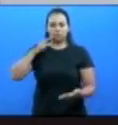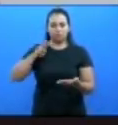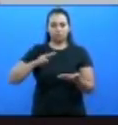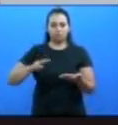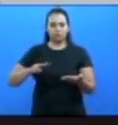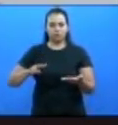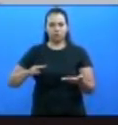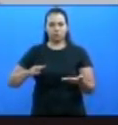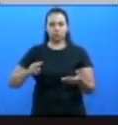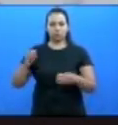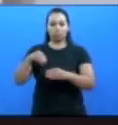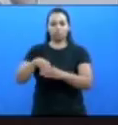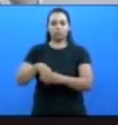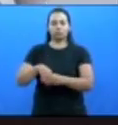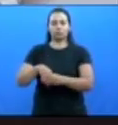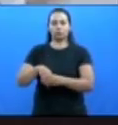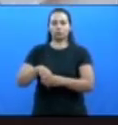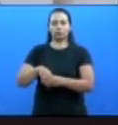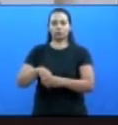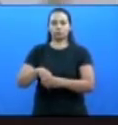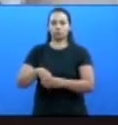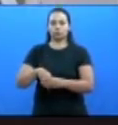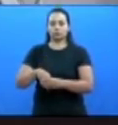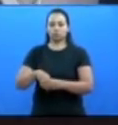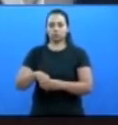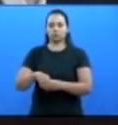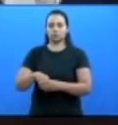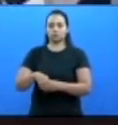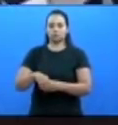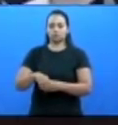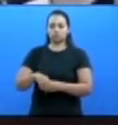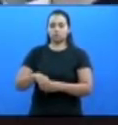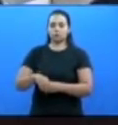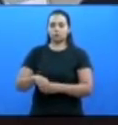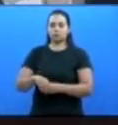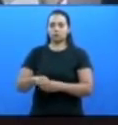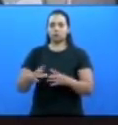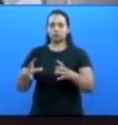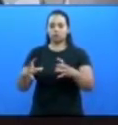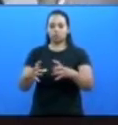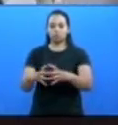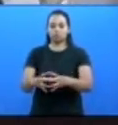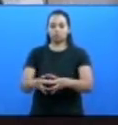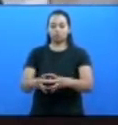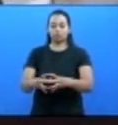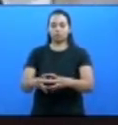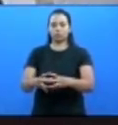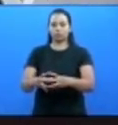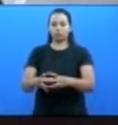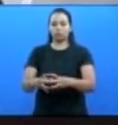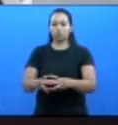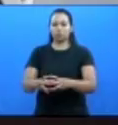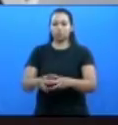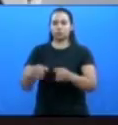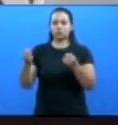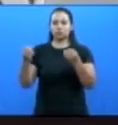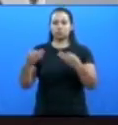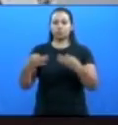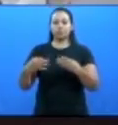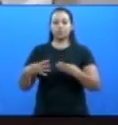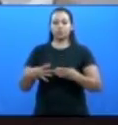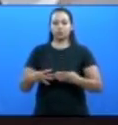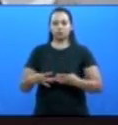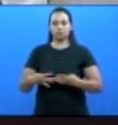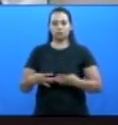Não, o que nós estamos votando, vereador, é por grupos, né? A gente está votando por grupos, que foi assim que o